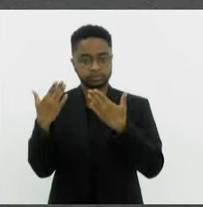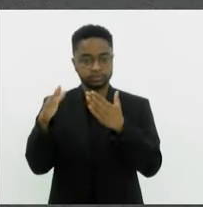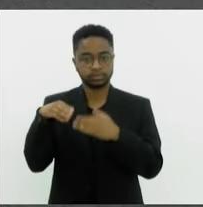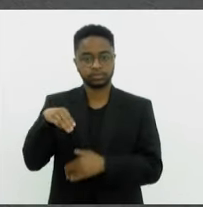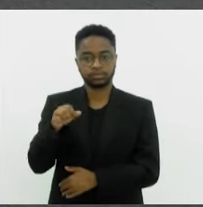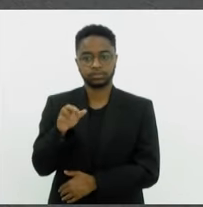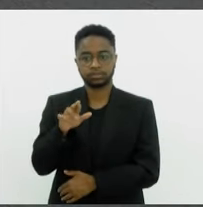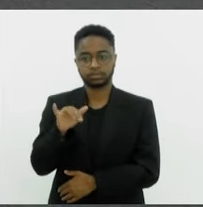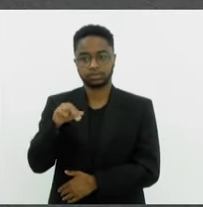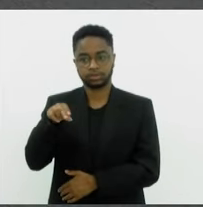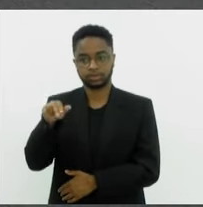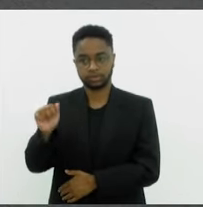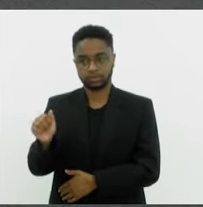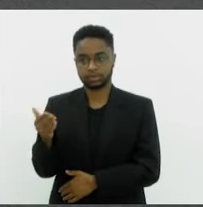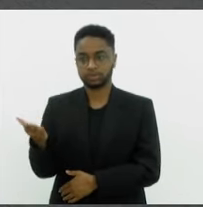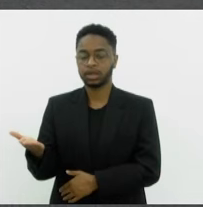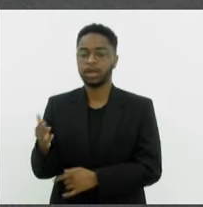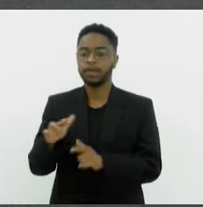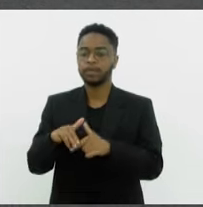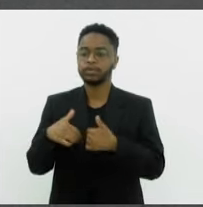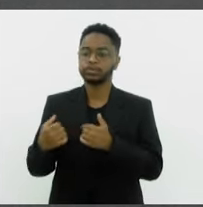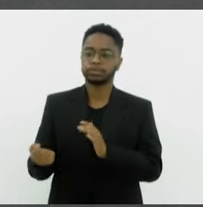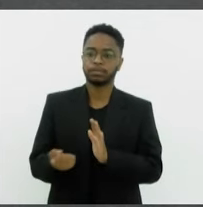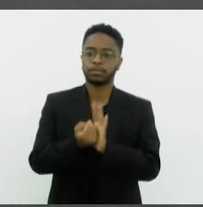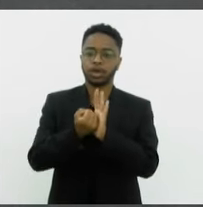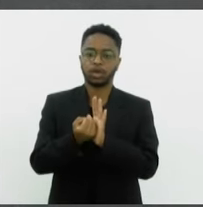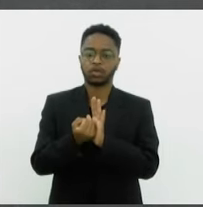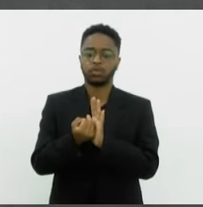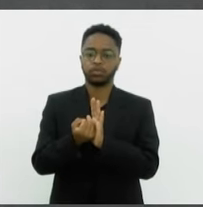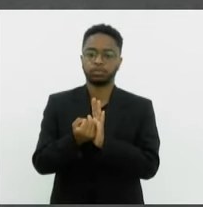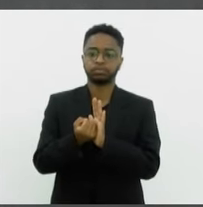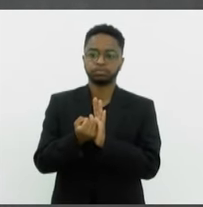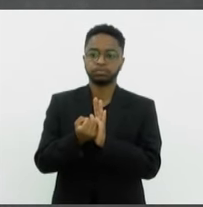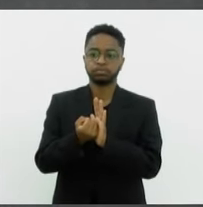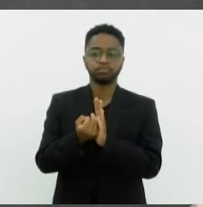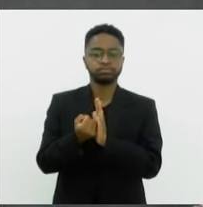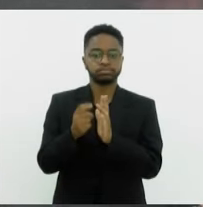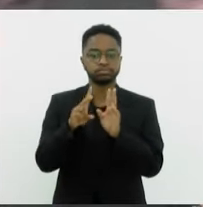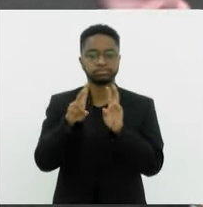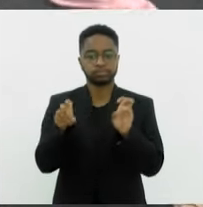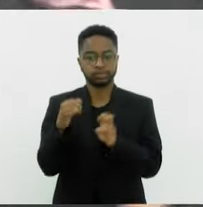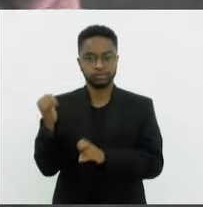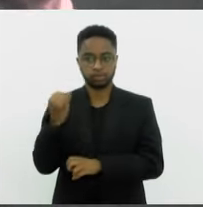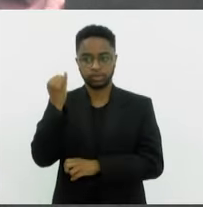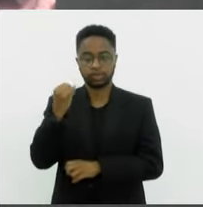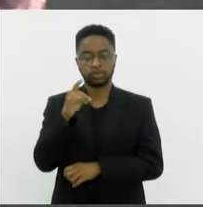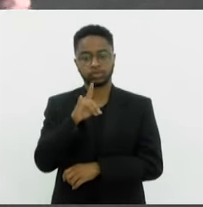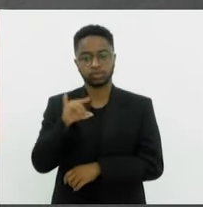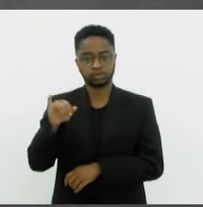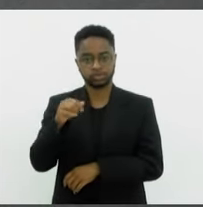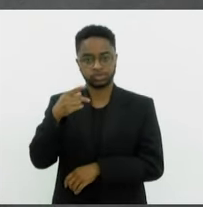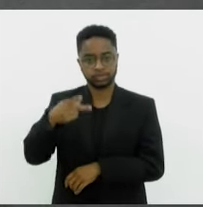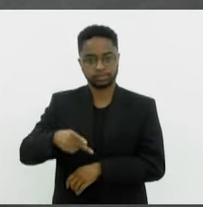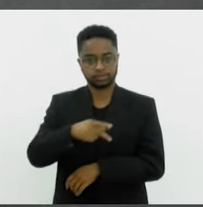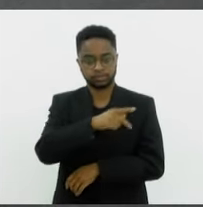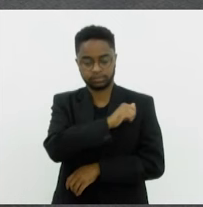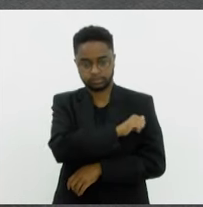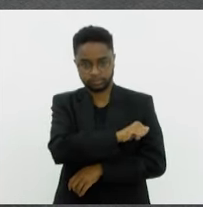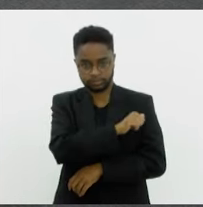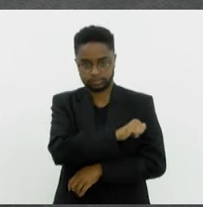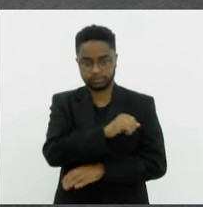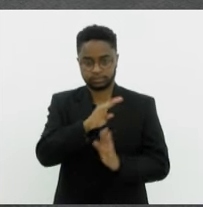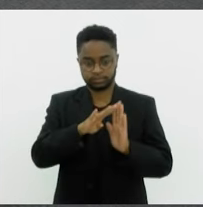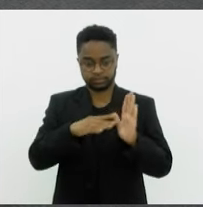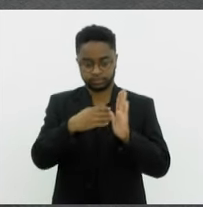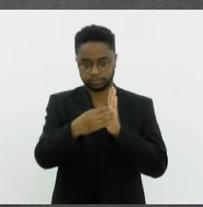do MST, por esse marco importantíssimo nas datas simbólicas do Estado do Rio de Janeiro. Dizer para